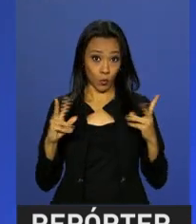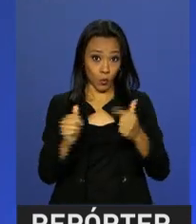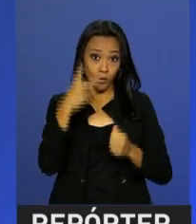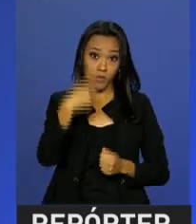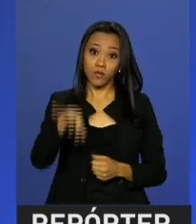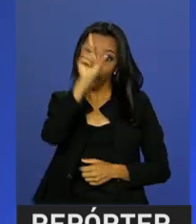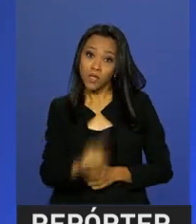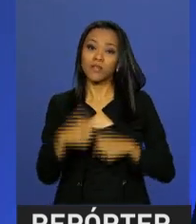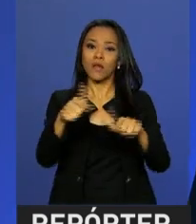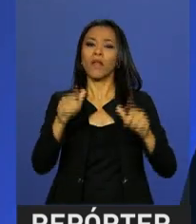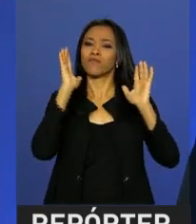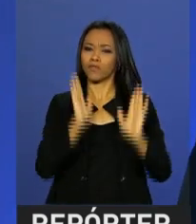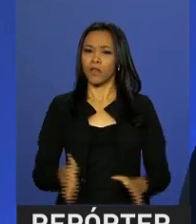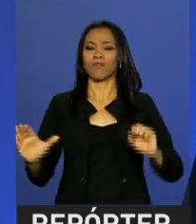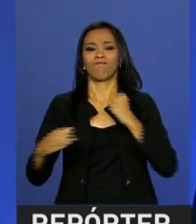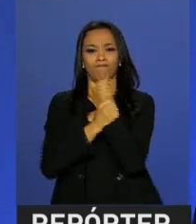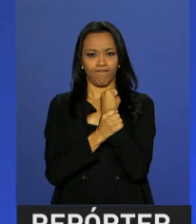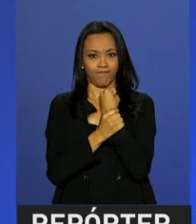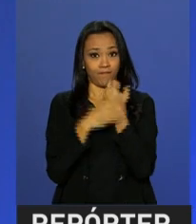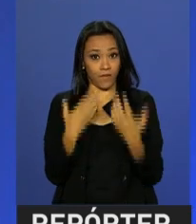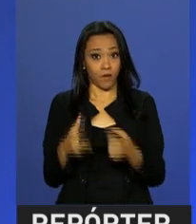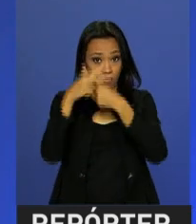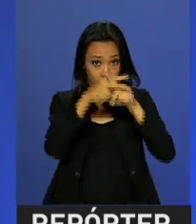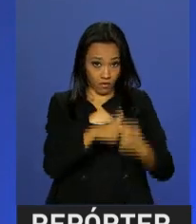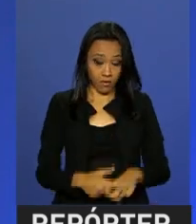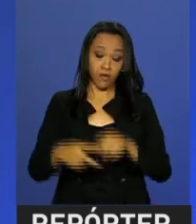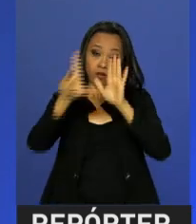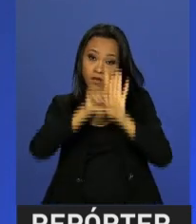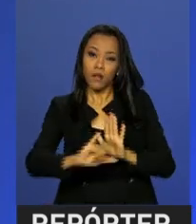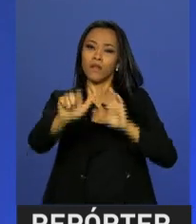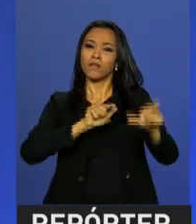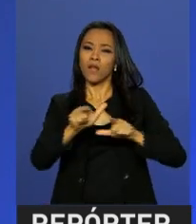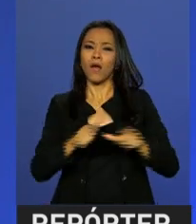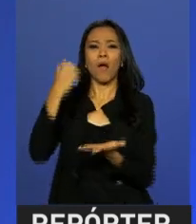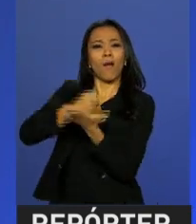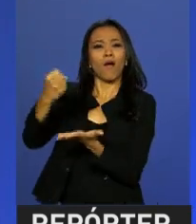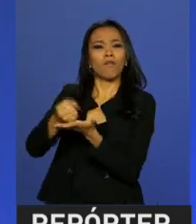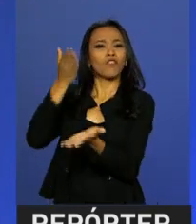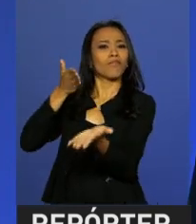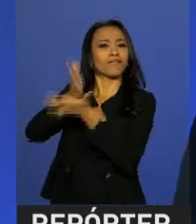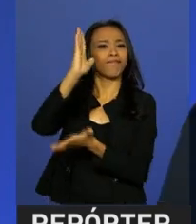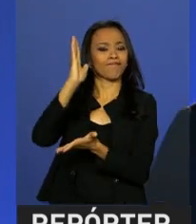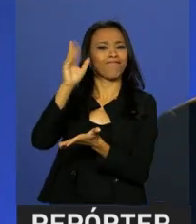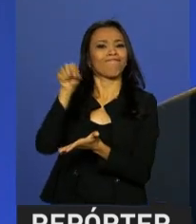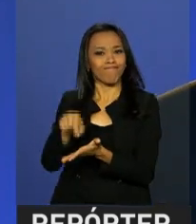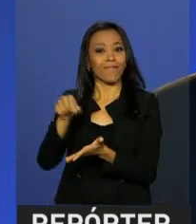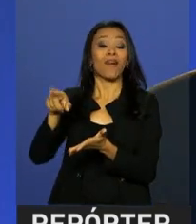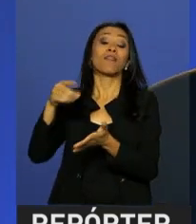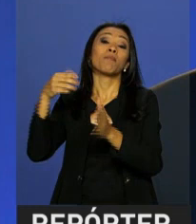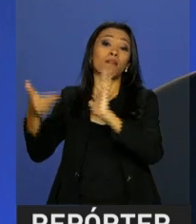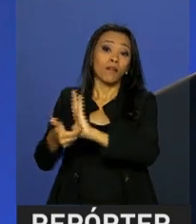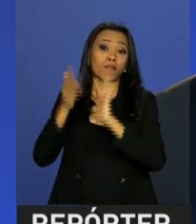trabalhistas estão assegurados com a modernização trabalhista aprovada pela câmara dos deputados a criação de